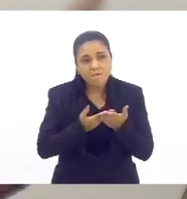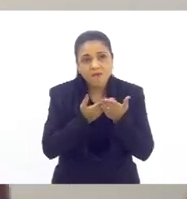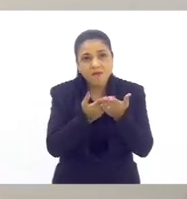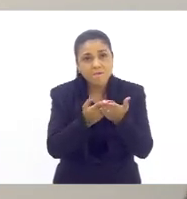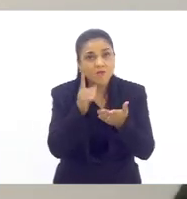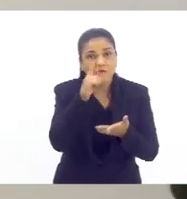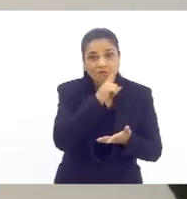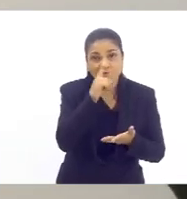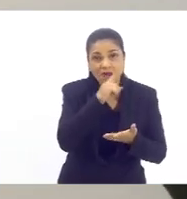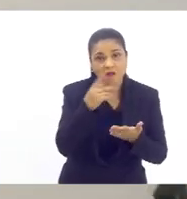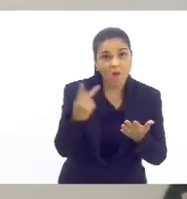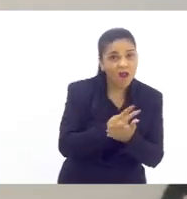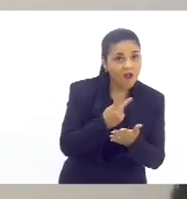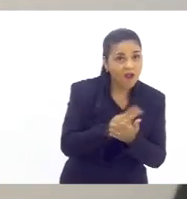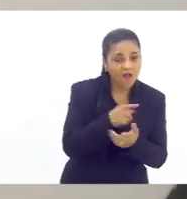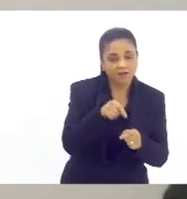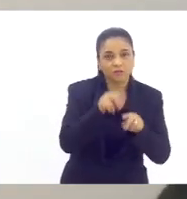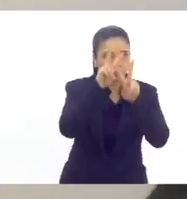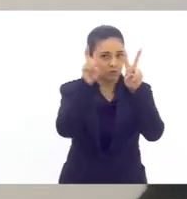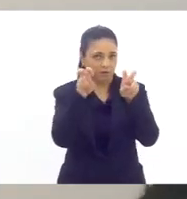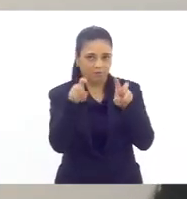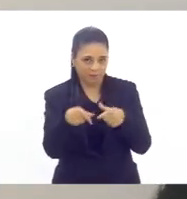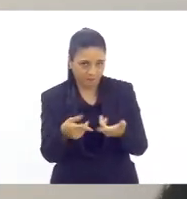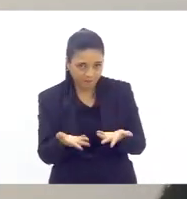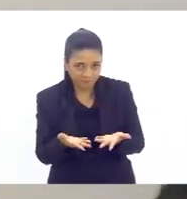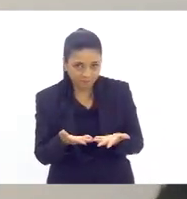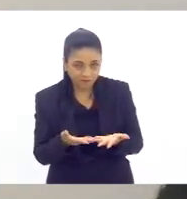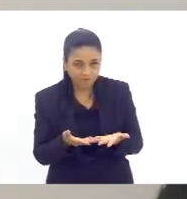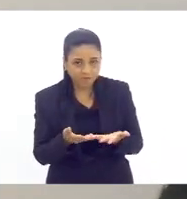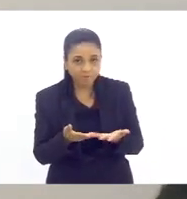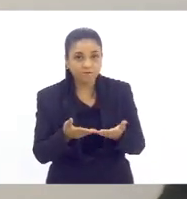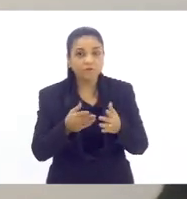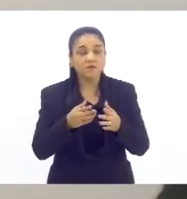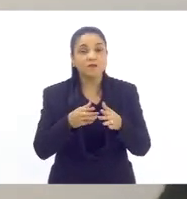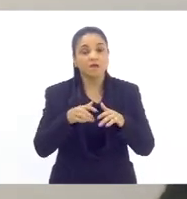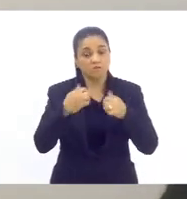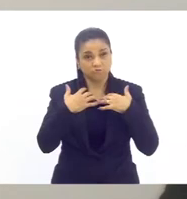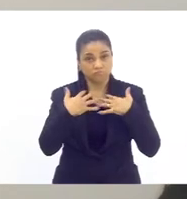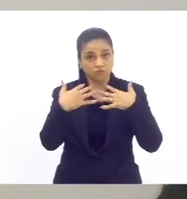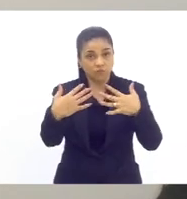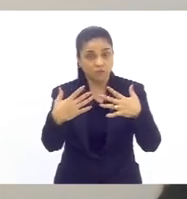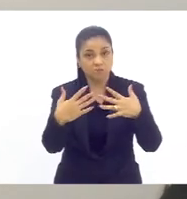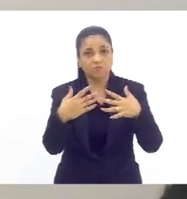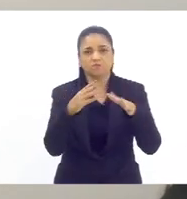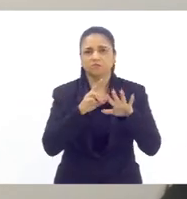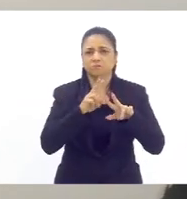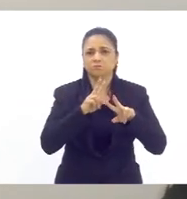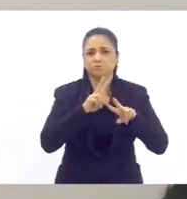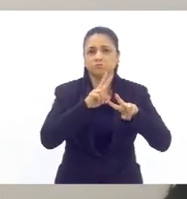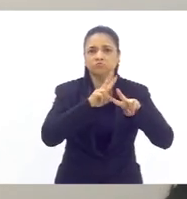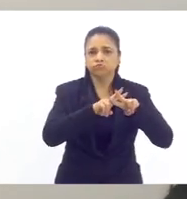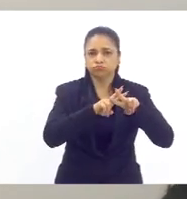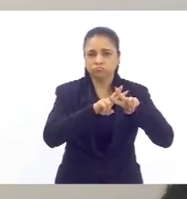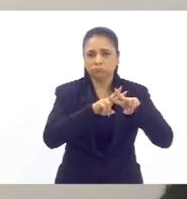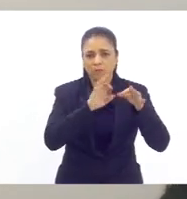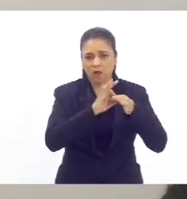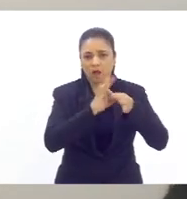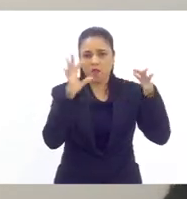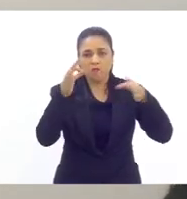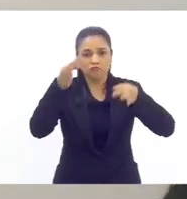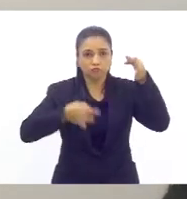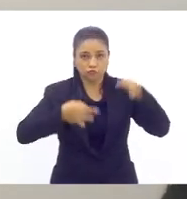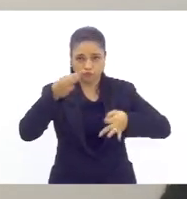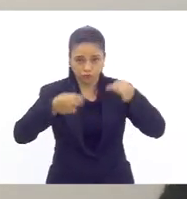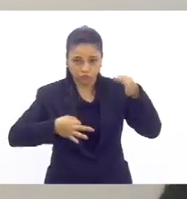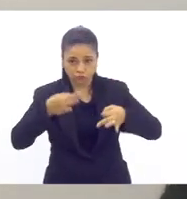para aquele determinado assunto a audiência de as audiência de Custódia começaram em 2015 desde então elas